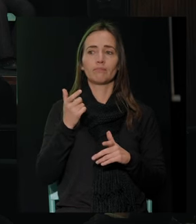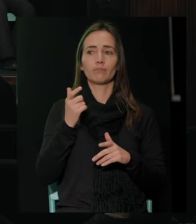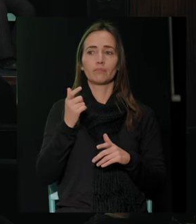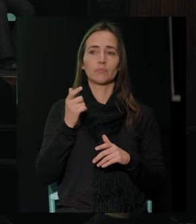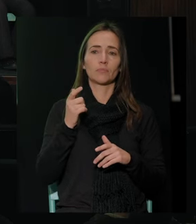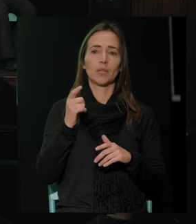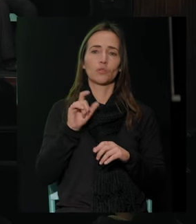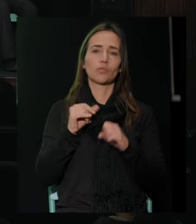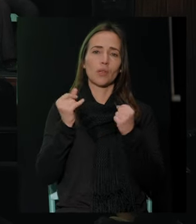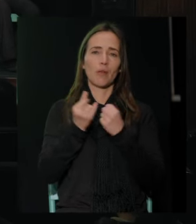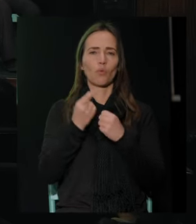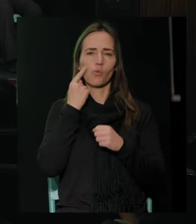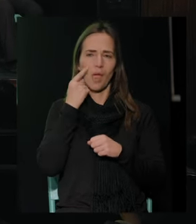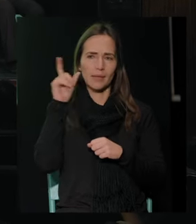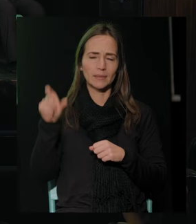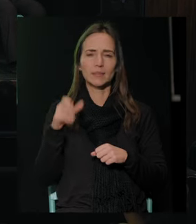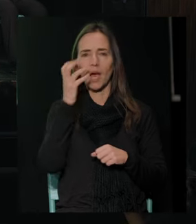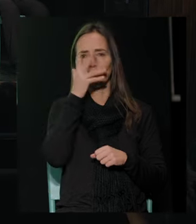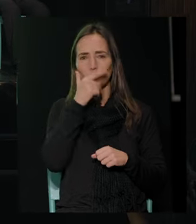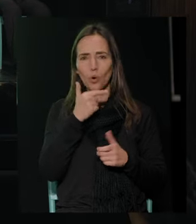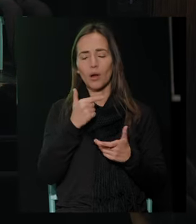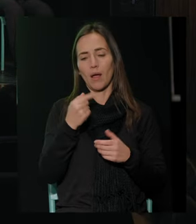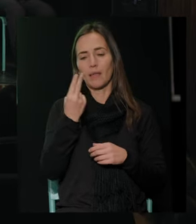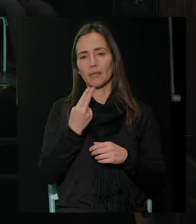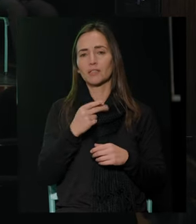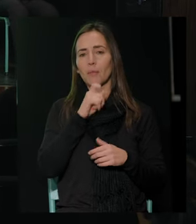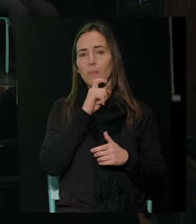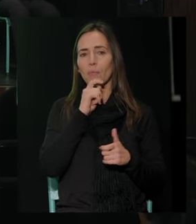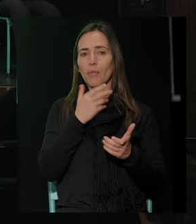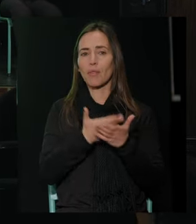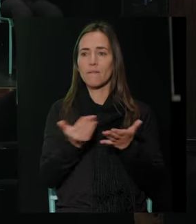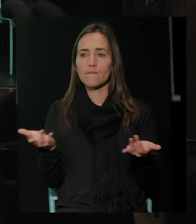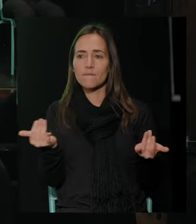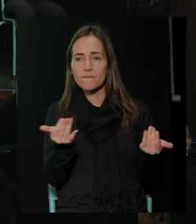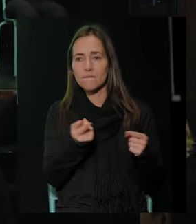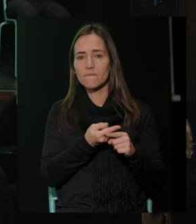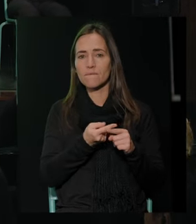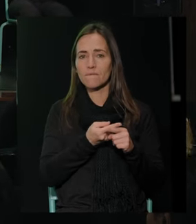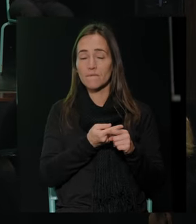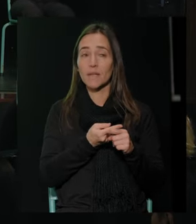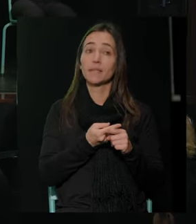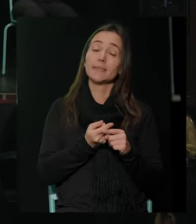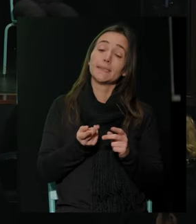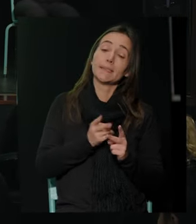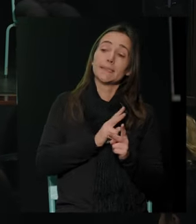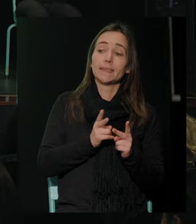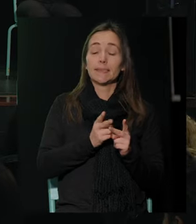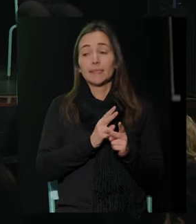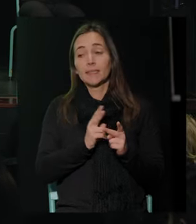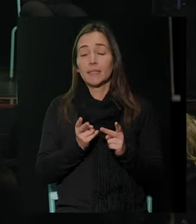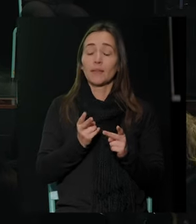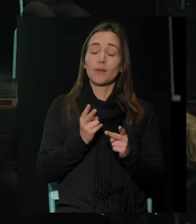como ator, como artista, isso também pode atrair interesse? São Paulo dois bicos.